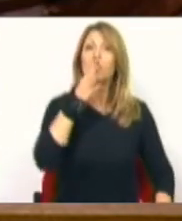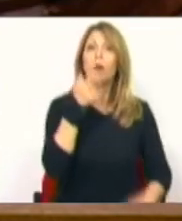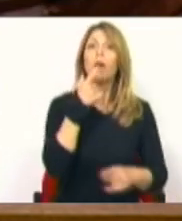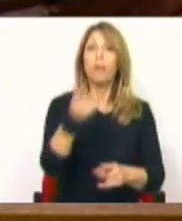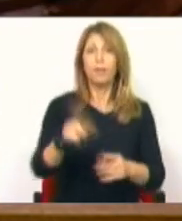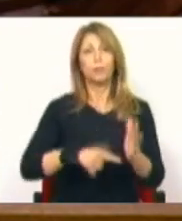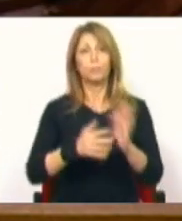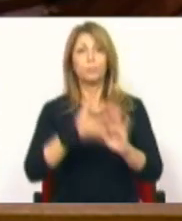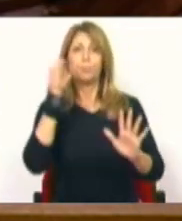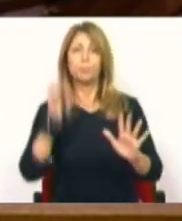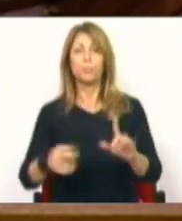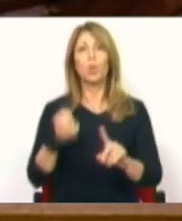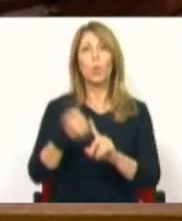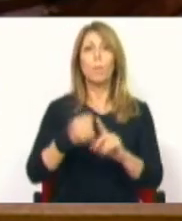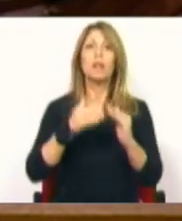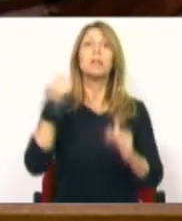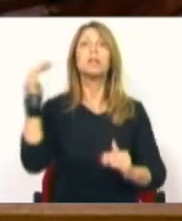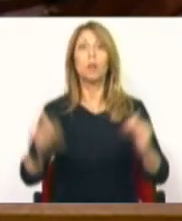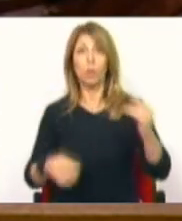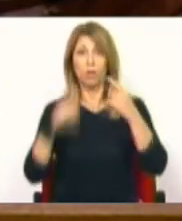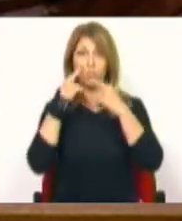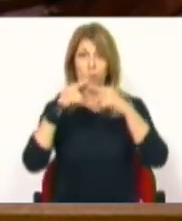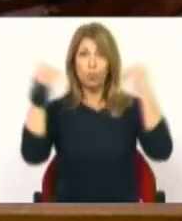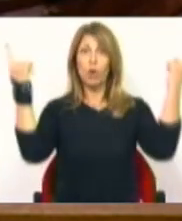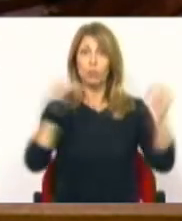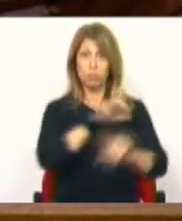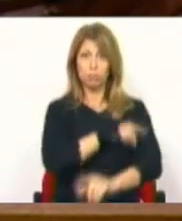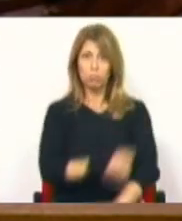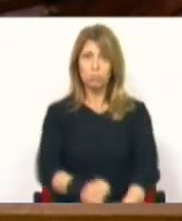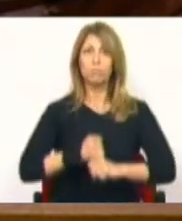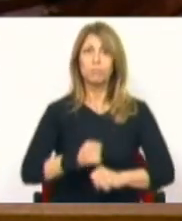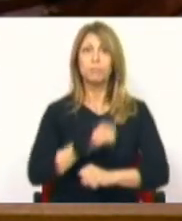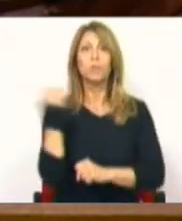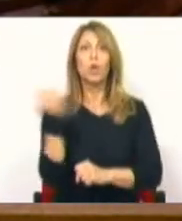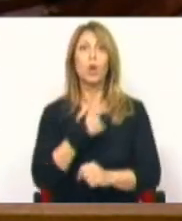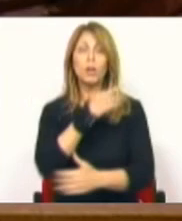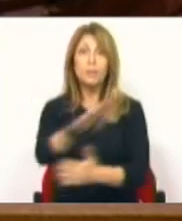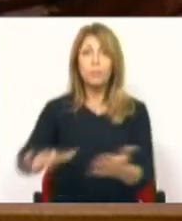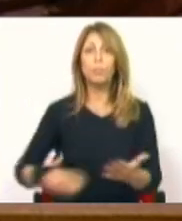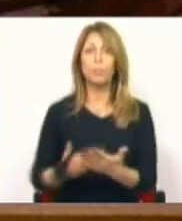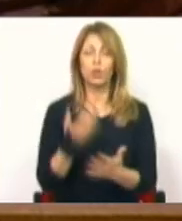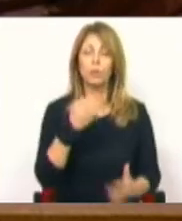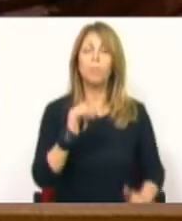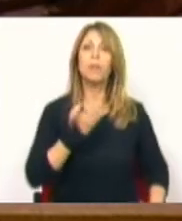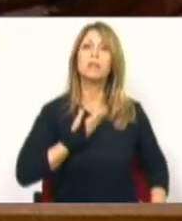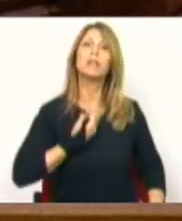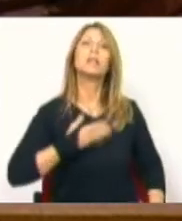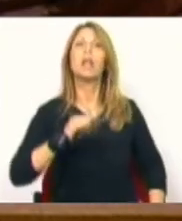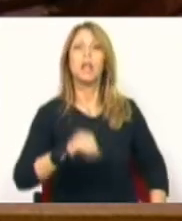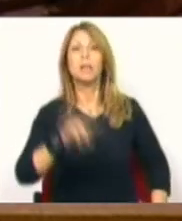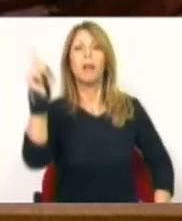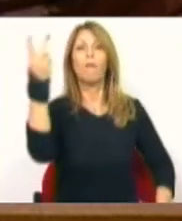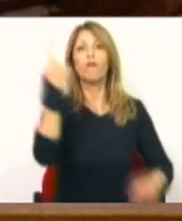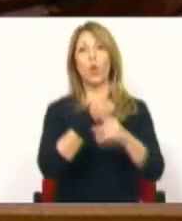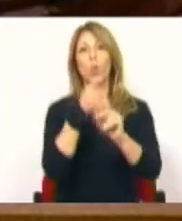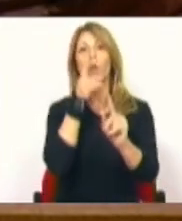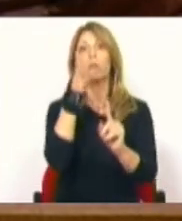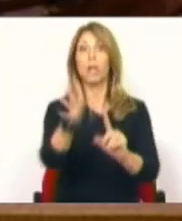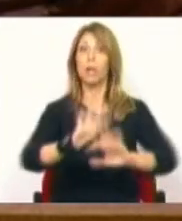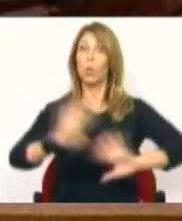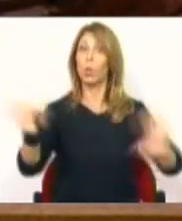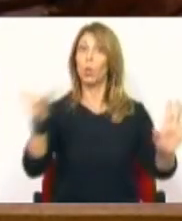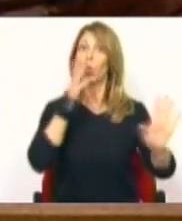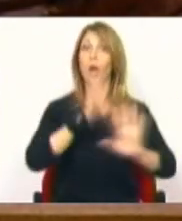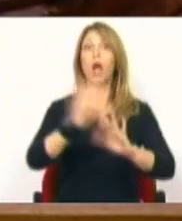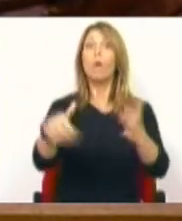à desigualdade foram, contudo, reveladores da força da nossa proposta. PSD e CDS agitaram 2 fantasmas. Uma proposta